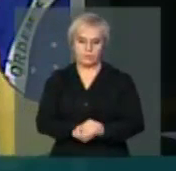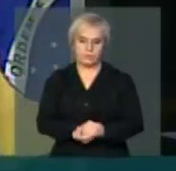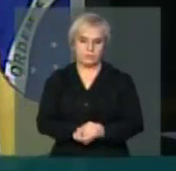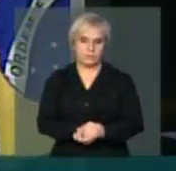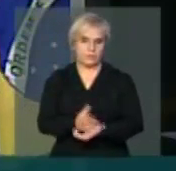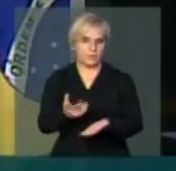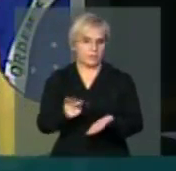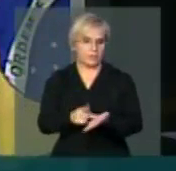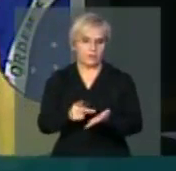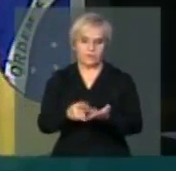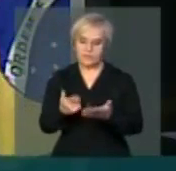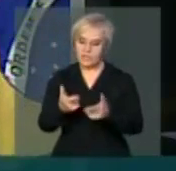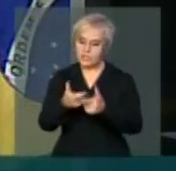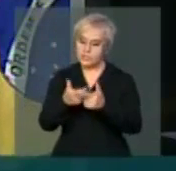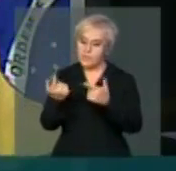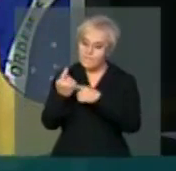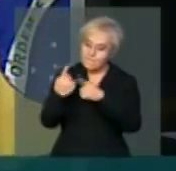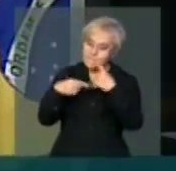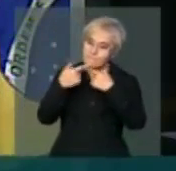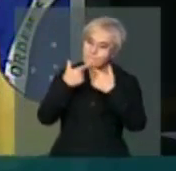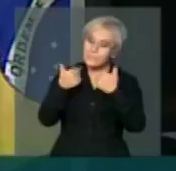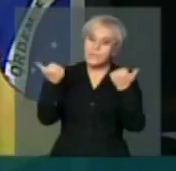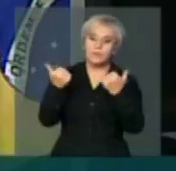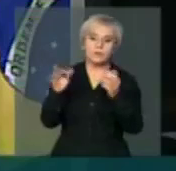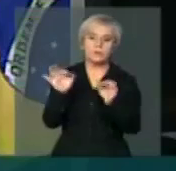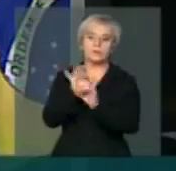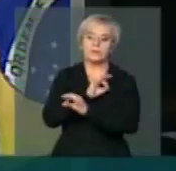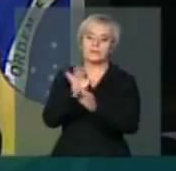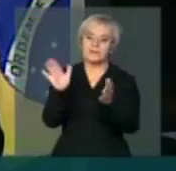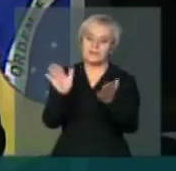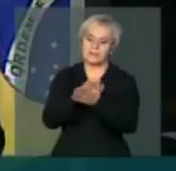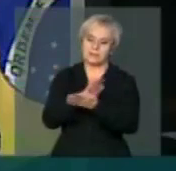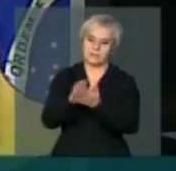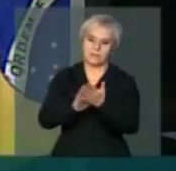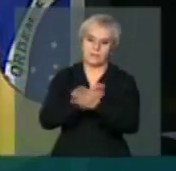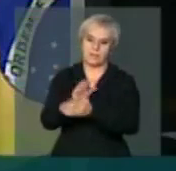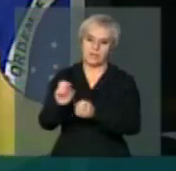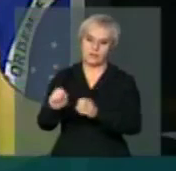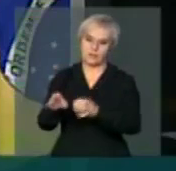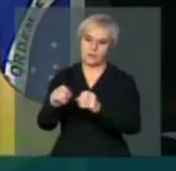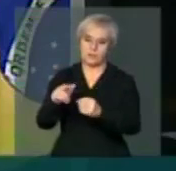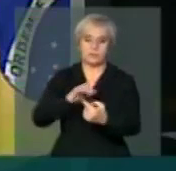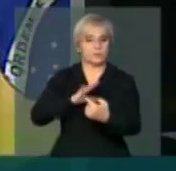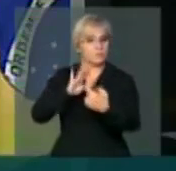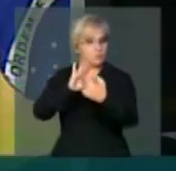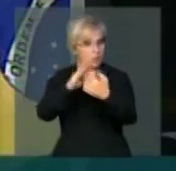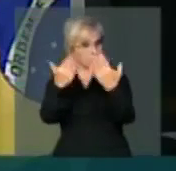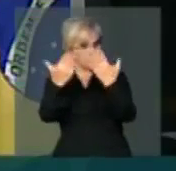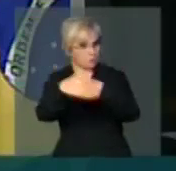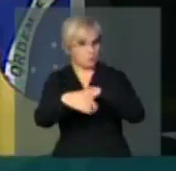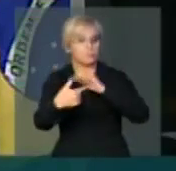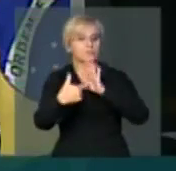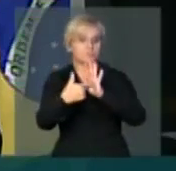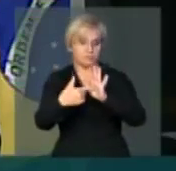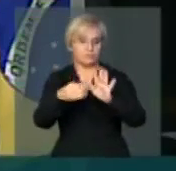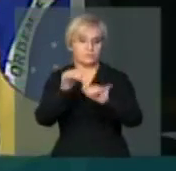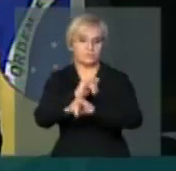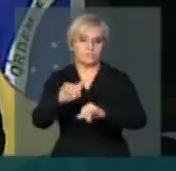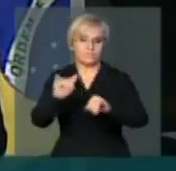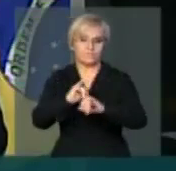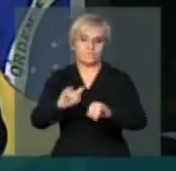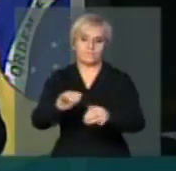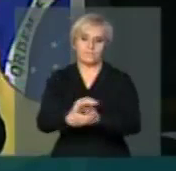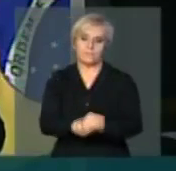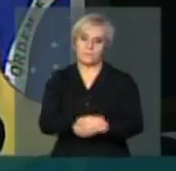verdade é que quase nada avançamos nos rankings internacionais de qualidade da educação. Os dados estão aí para quem quiser observar. E